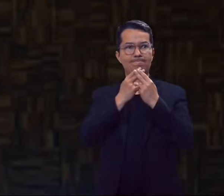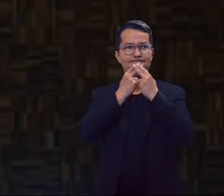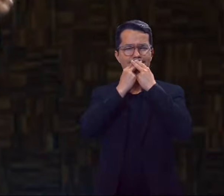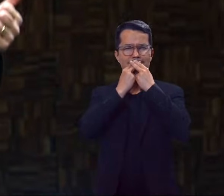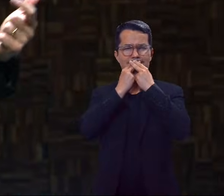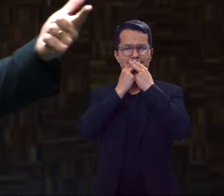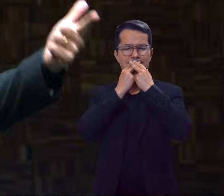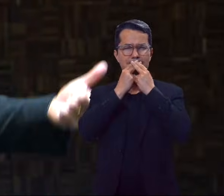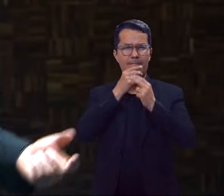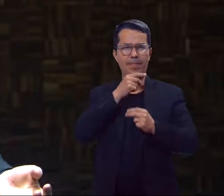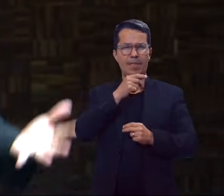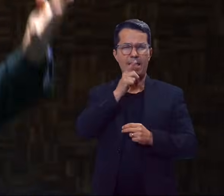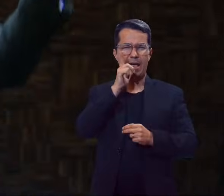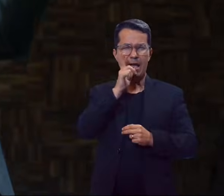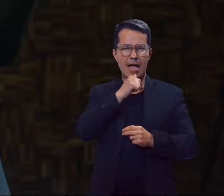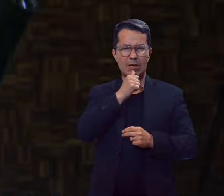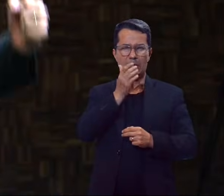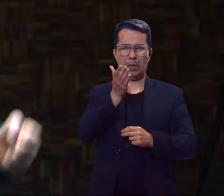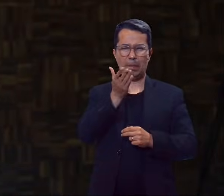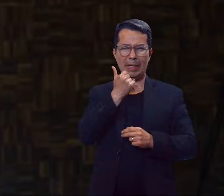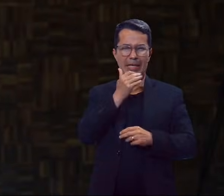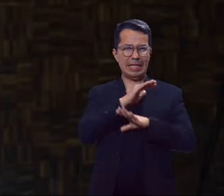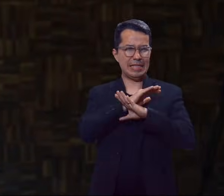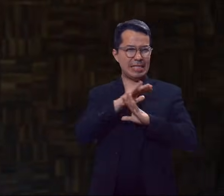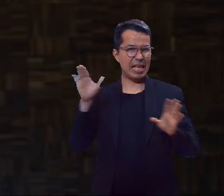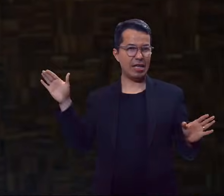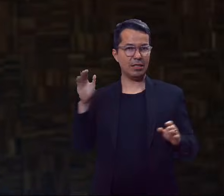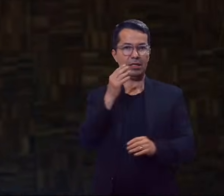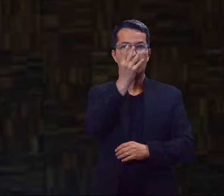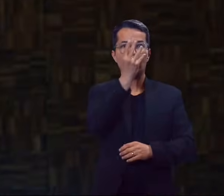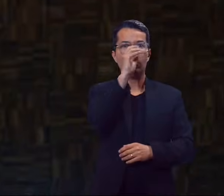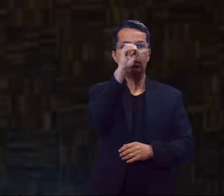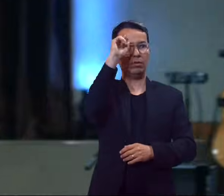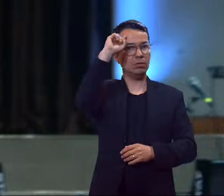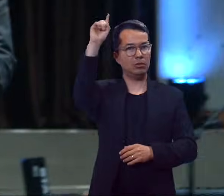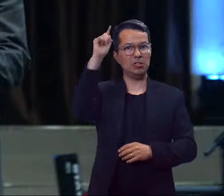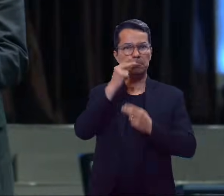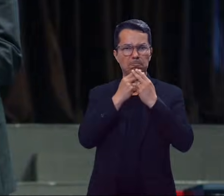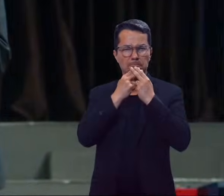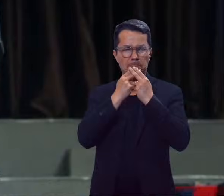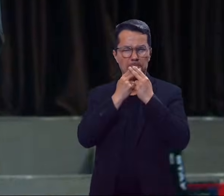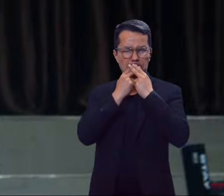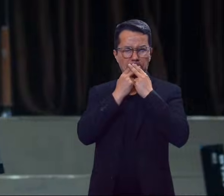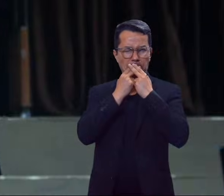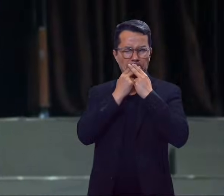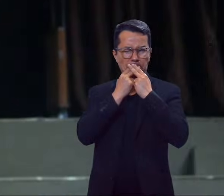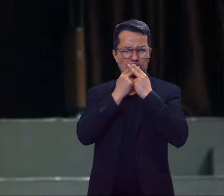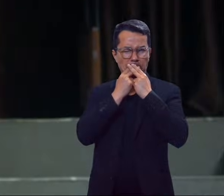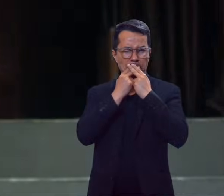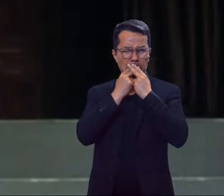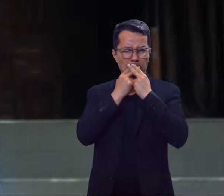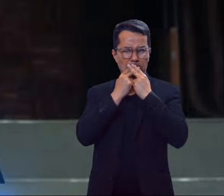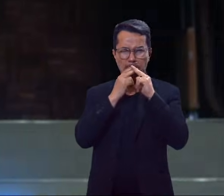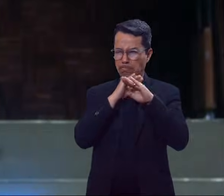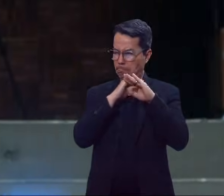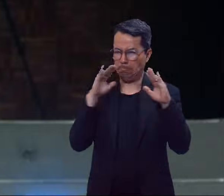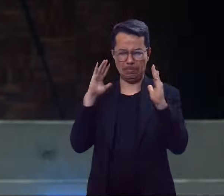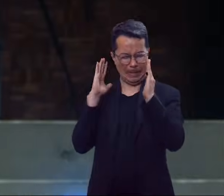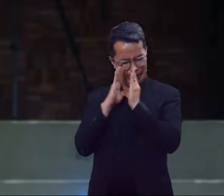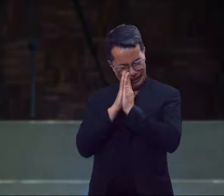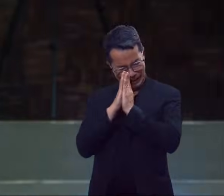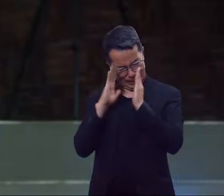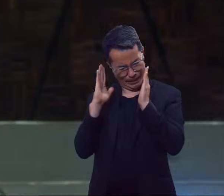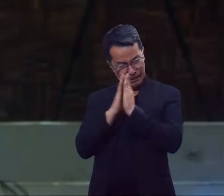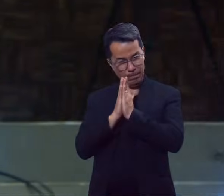sem tomar água e sem comer nada. 40 dias, diz a Bíblia. Isso foi um jejum sobrenatural. Jejum